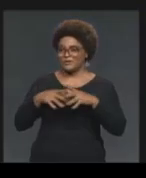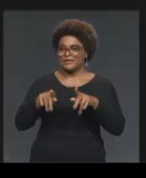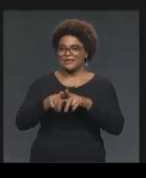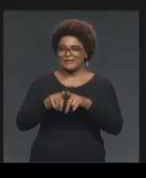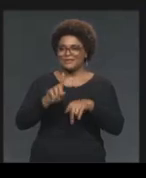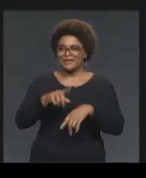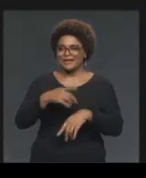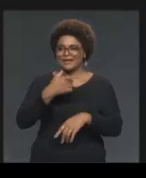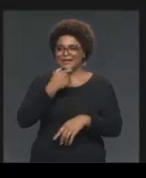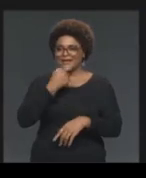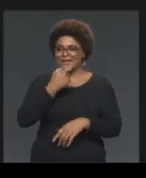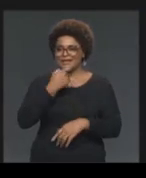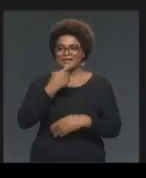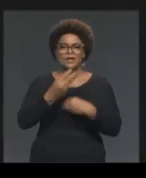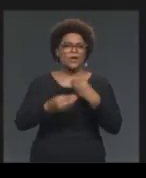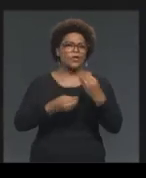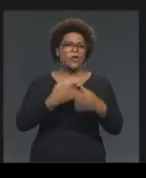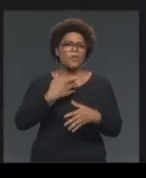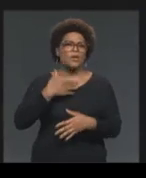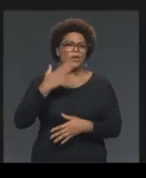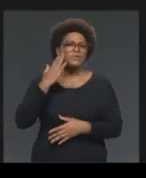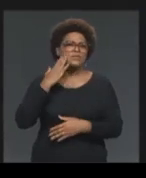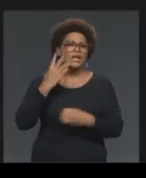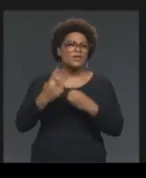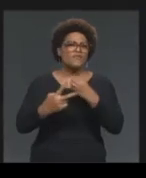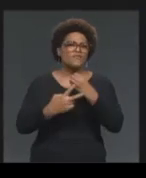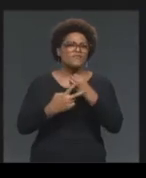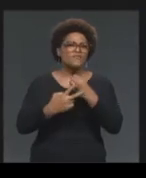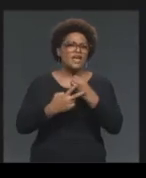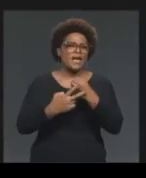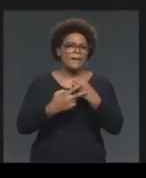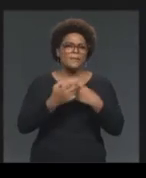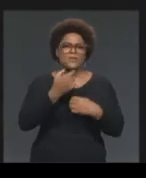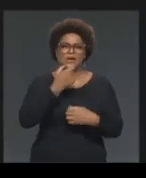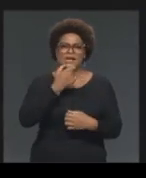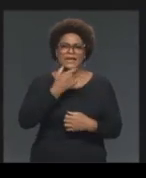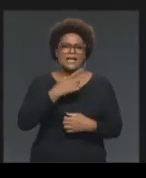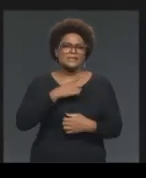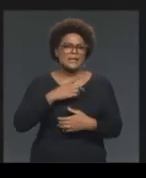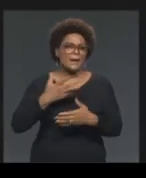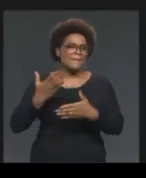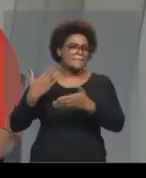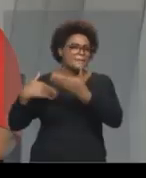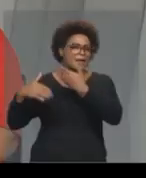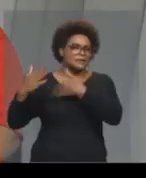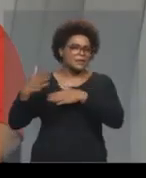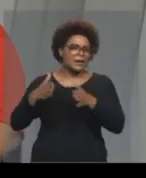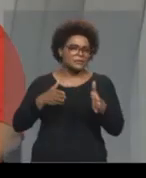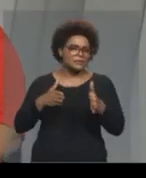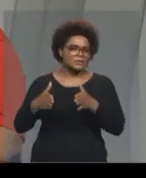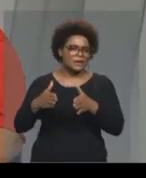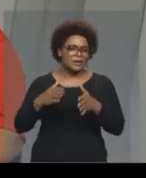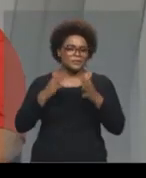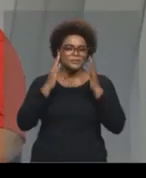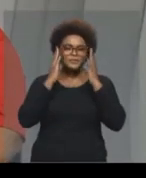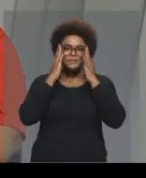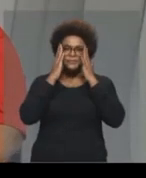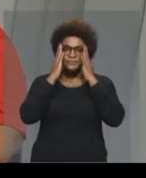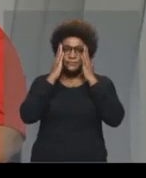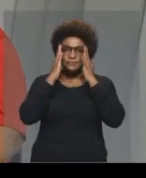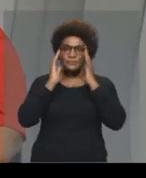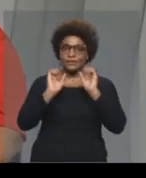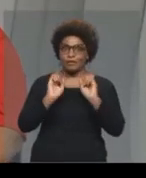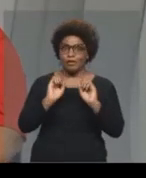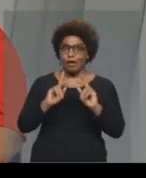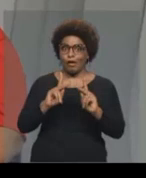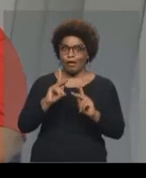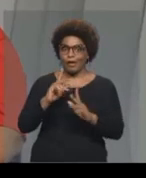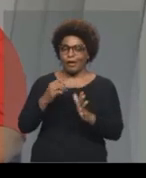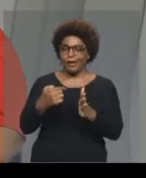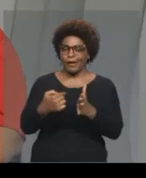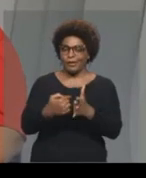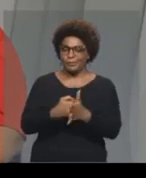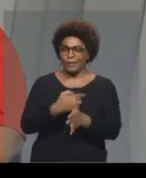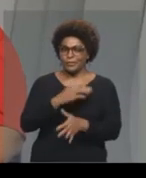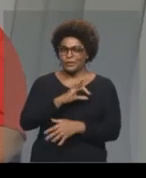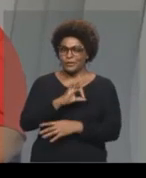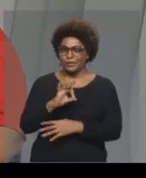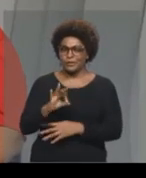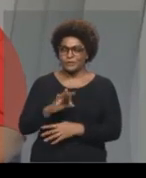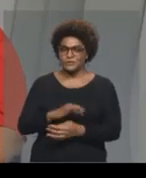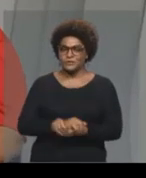quando um verbo em inglês está no passado? Ok, muito legal essa pergunta. Então, quando a gente está lendo um